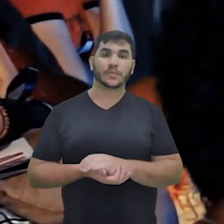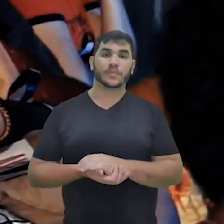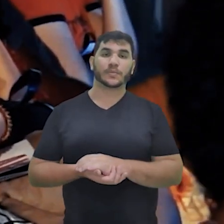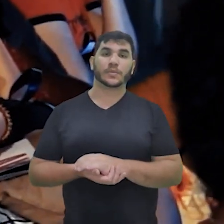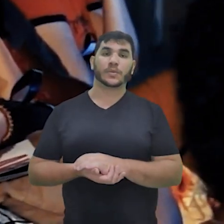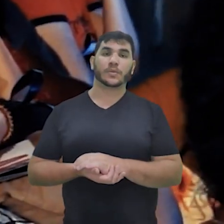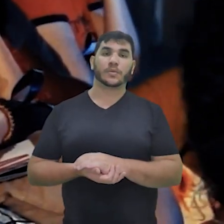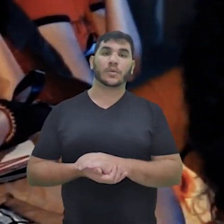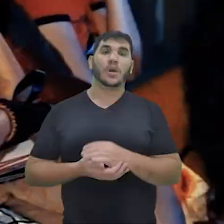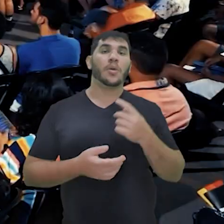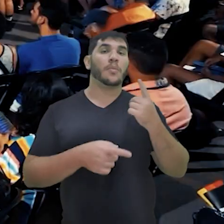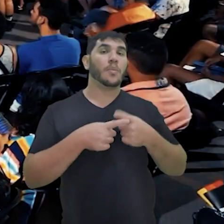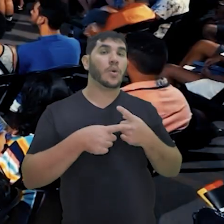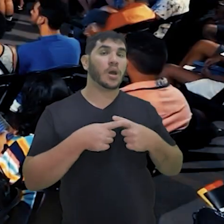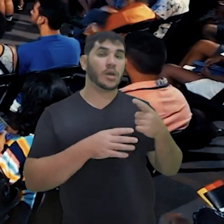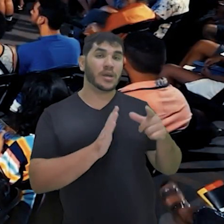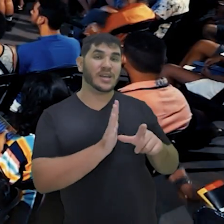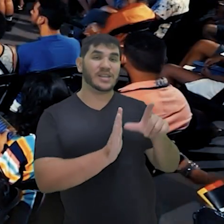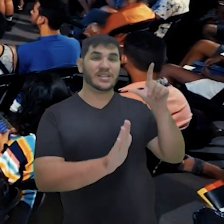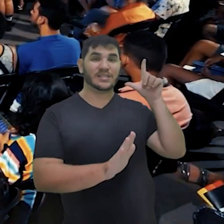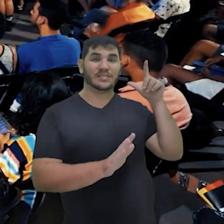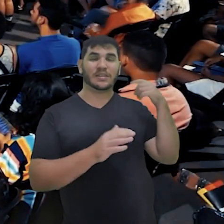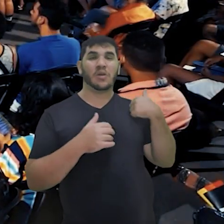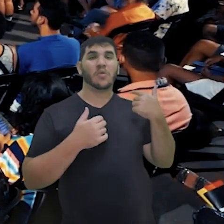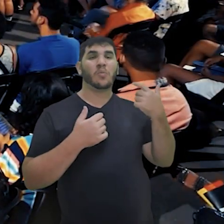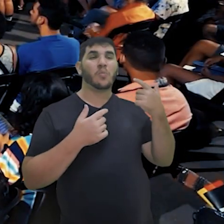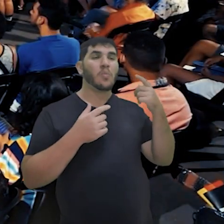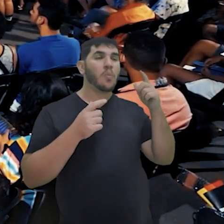Quando eu não me importei com ninguém,